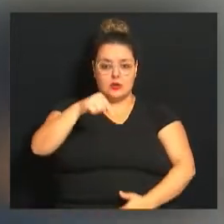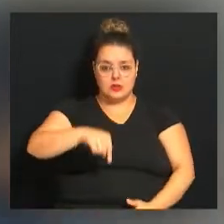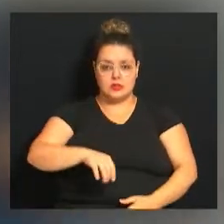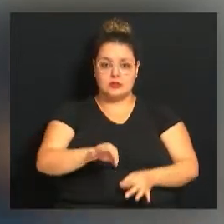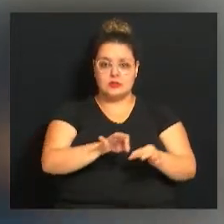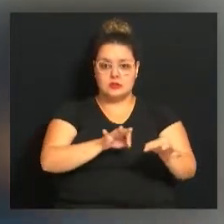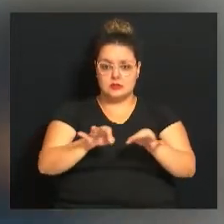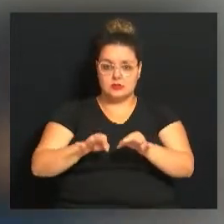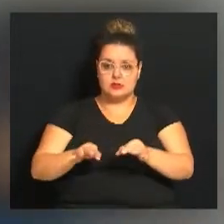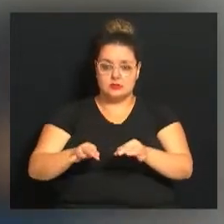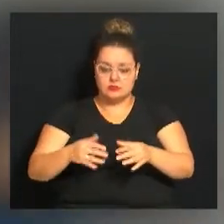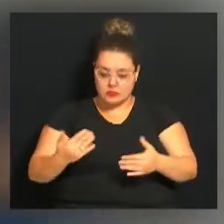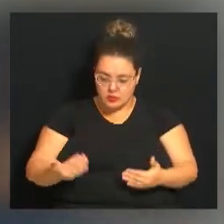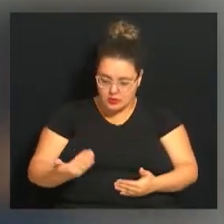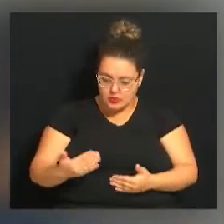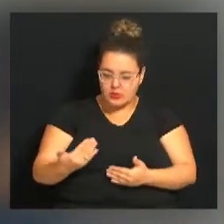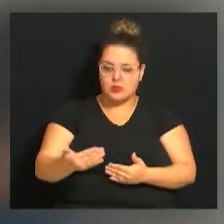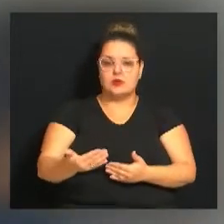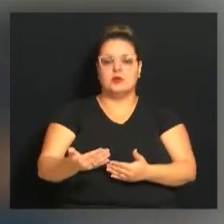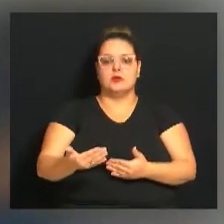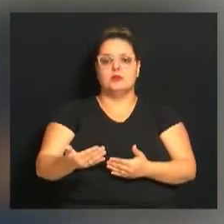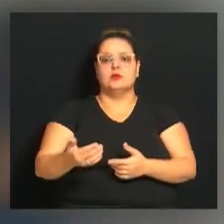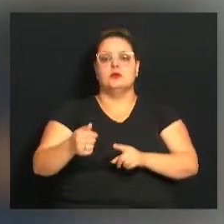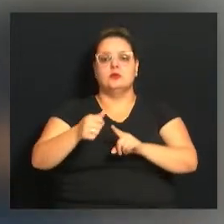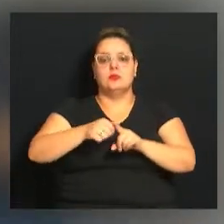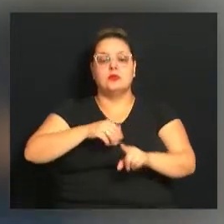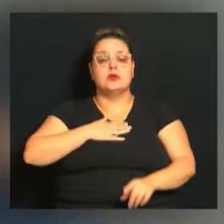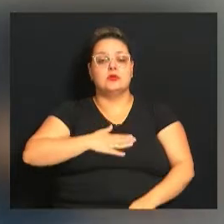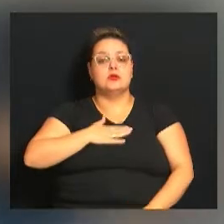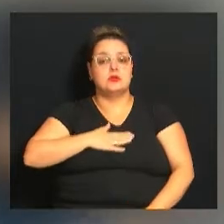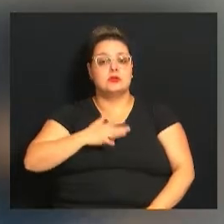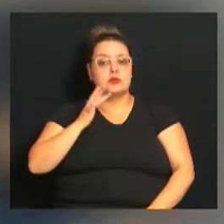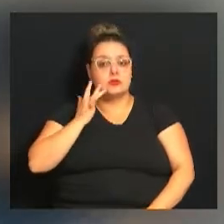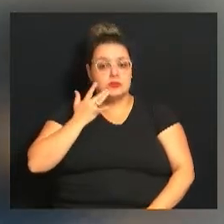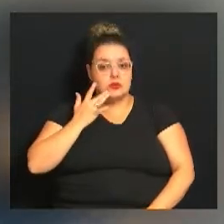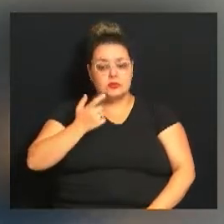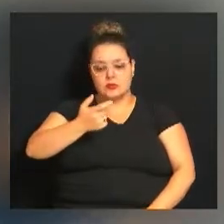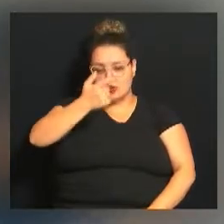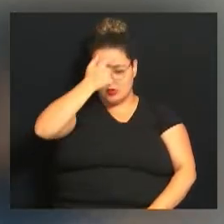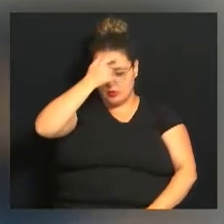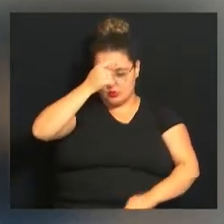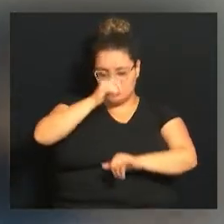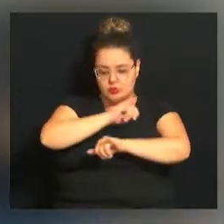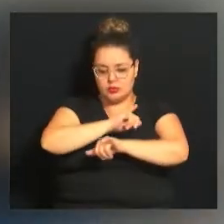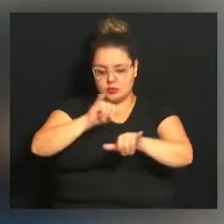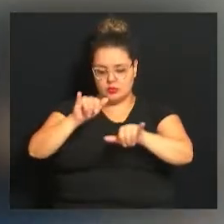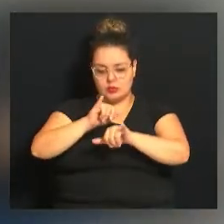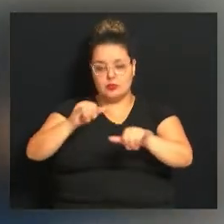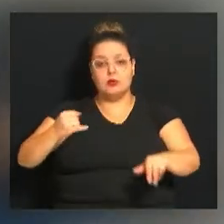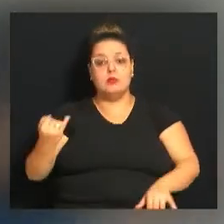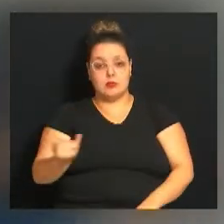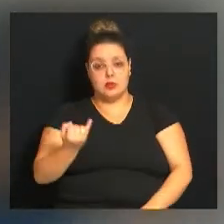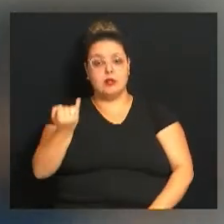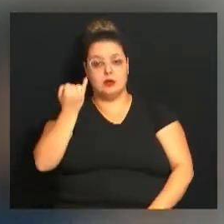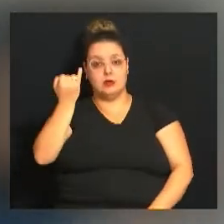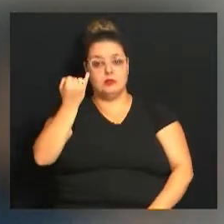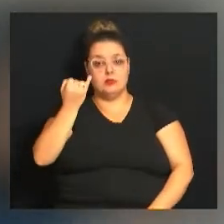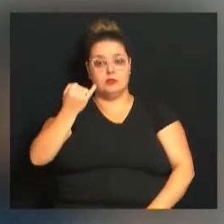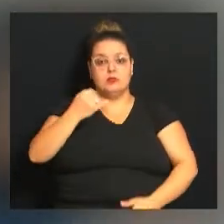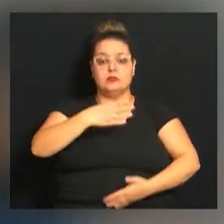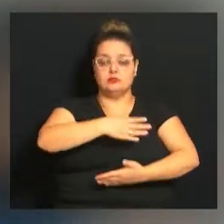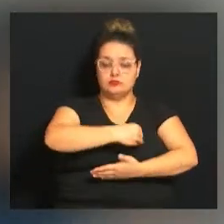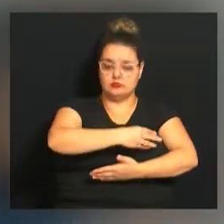e levar, dentro deste mês do Agosto Dourado, a conscientização para a importância do aleitamento